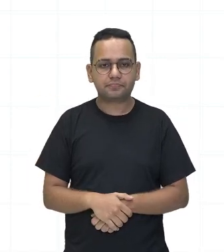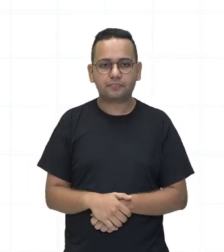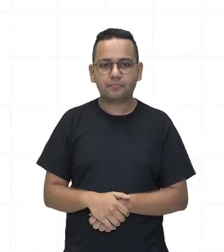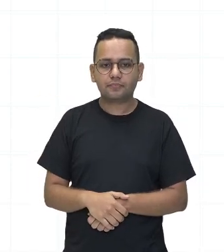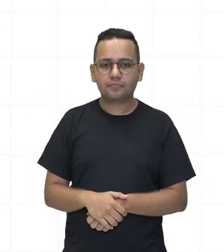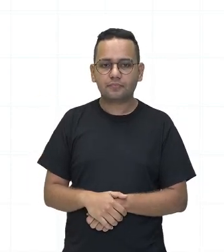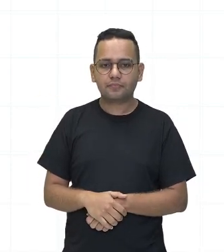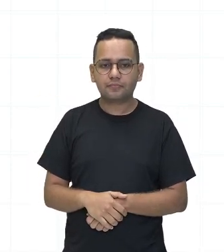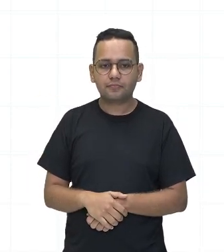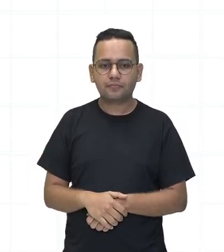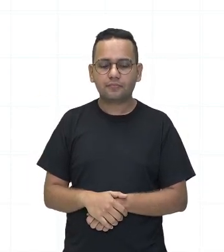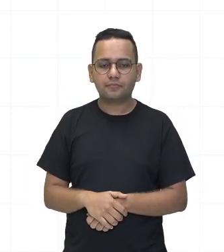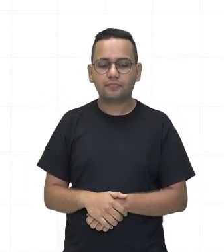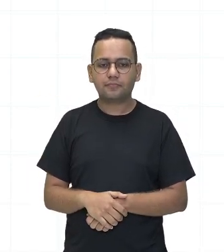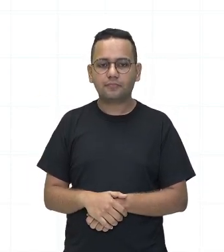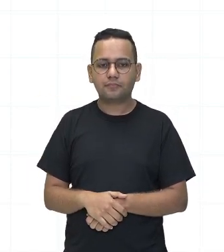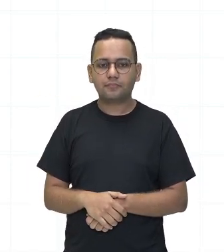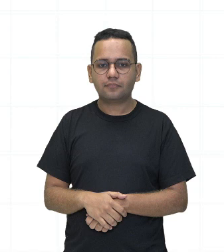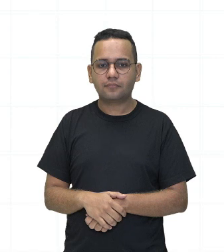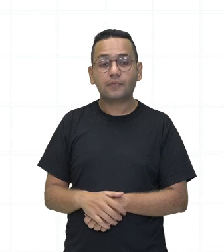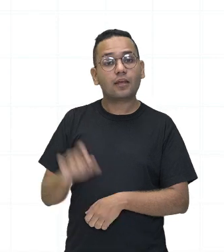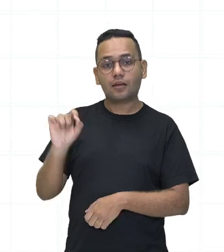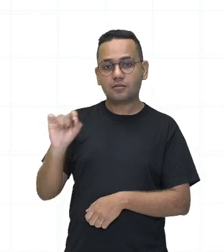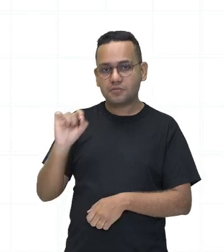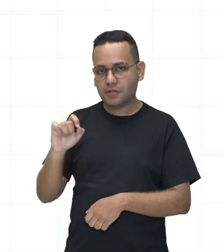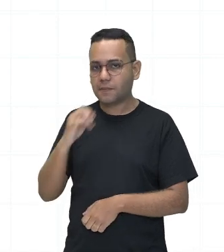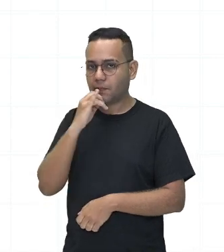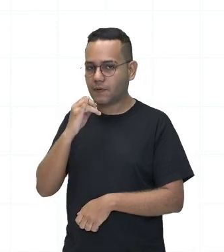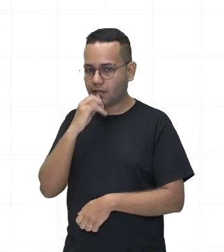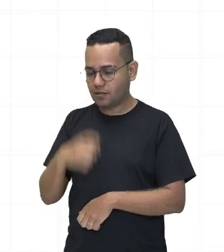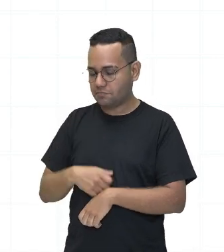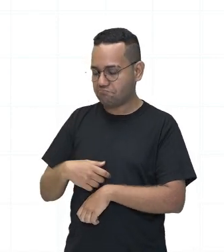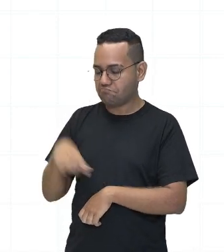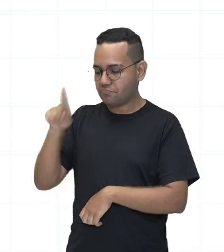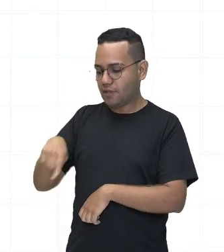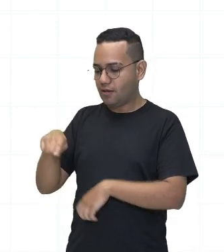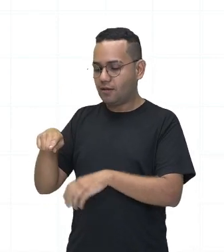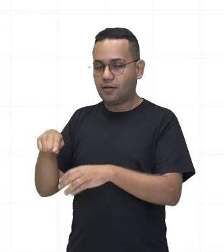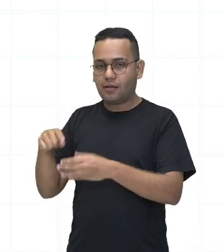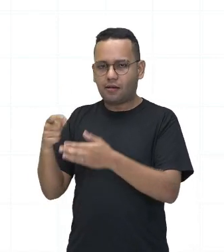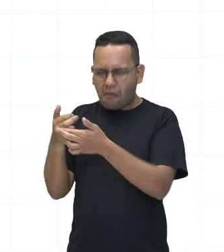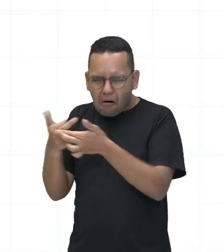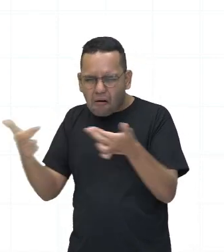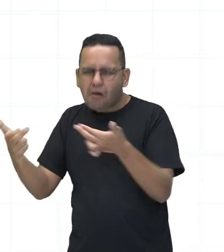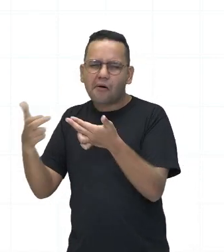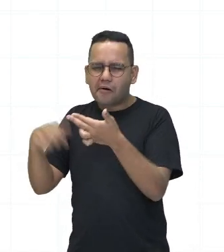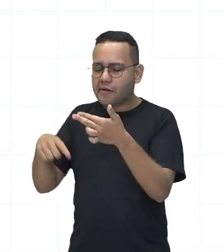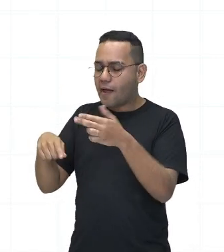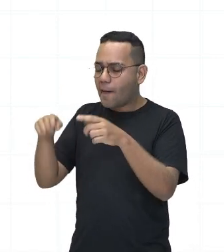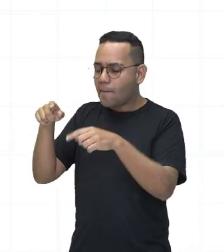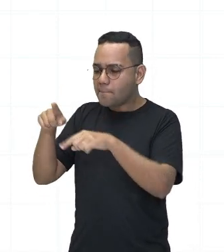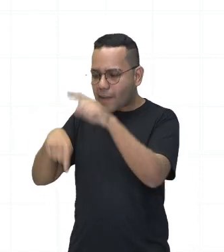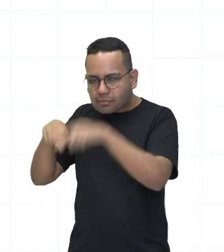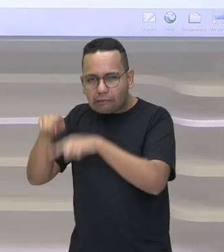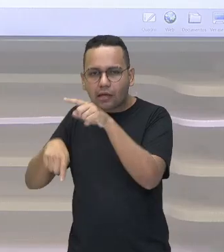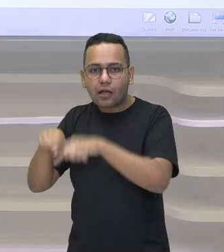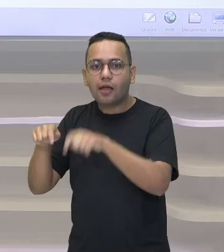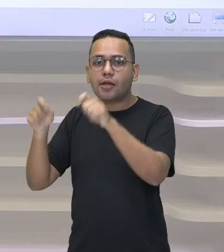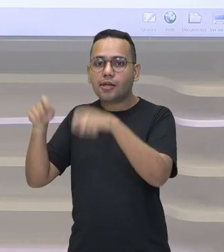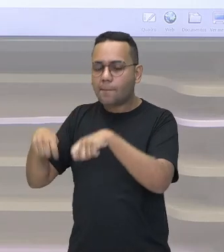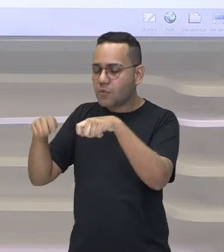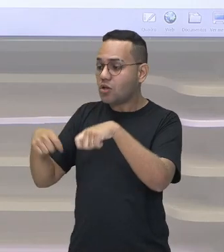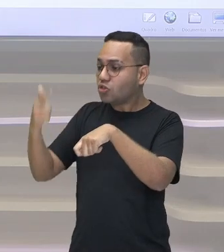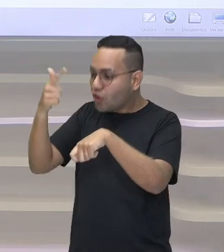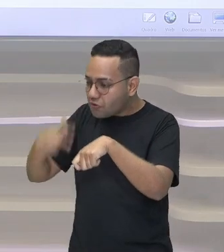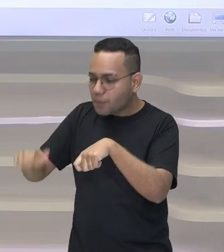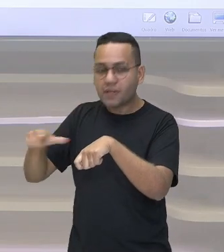devolver ao ambiente minerais da matéria orgânica morta, né? Então, decompositores, pelo